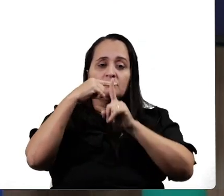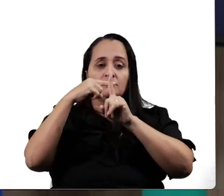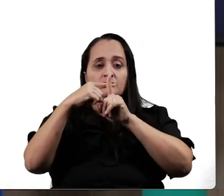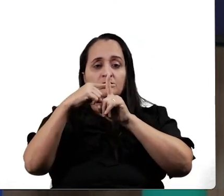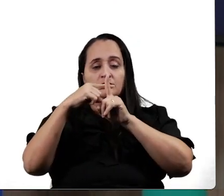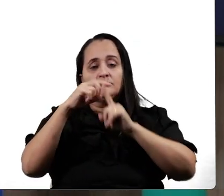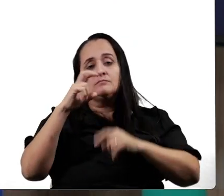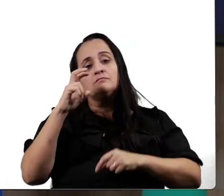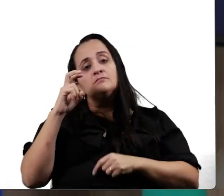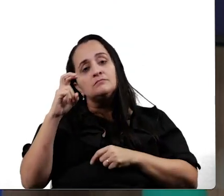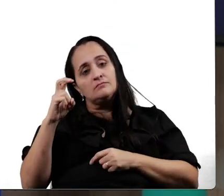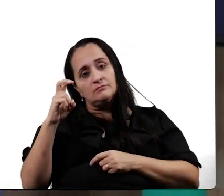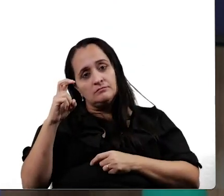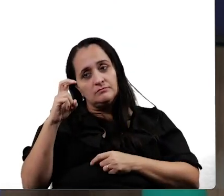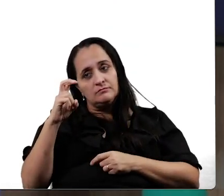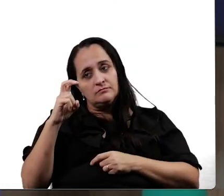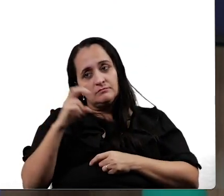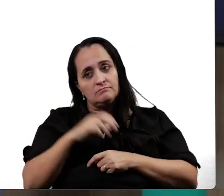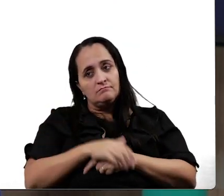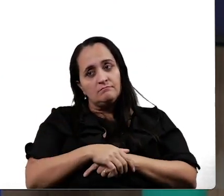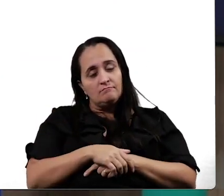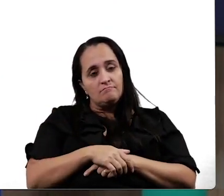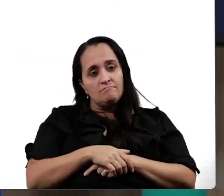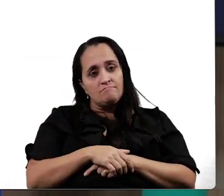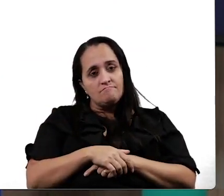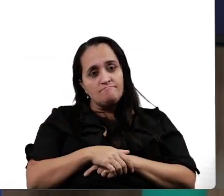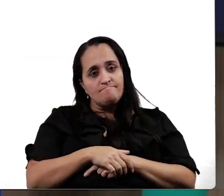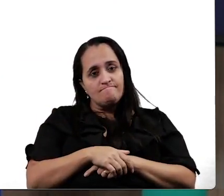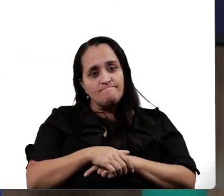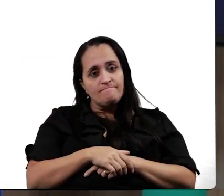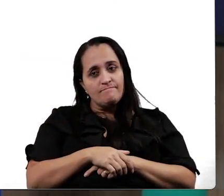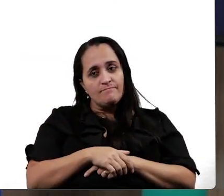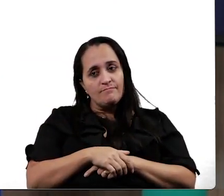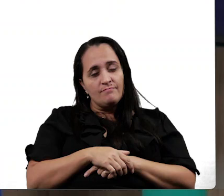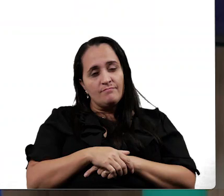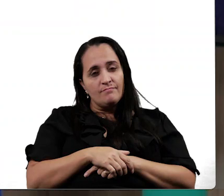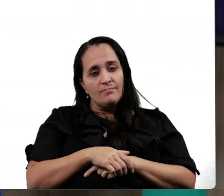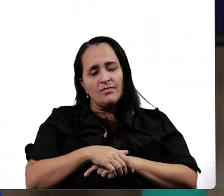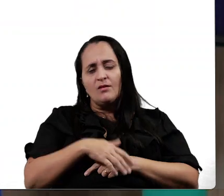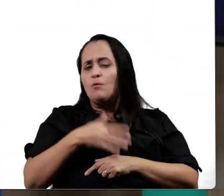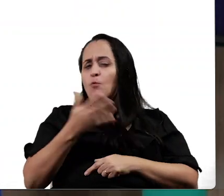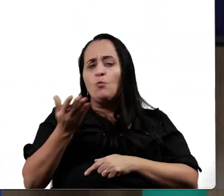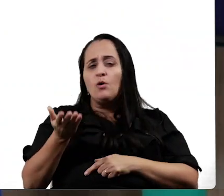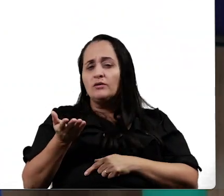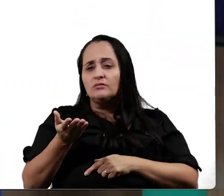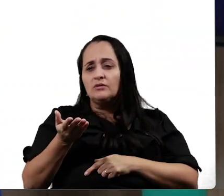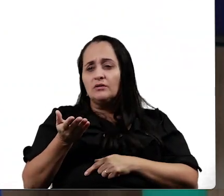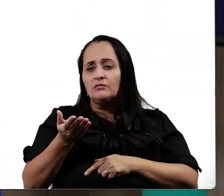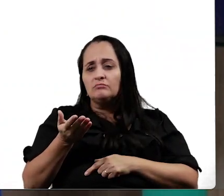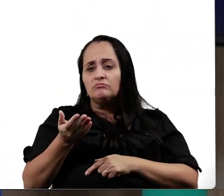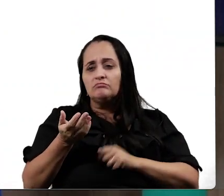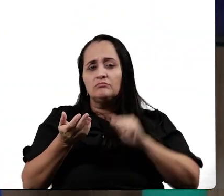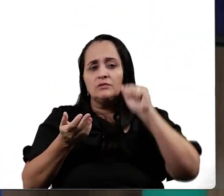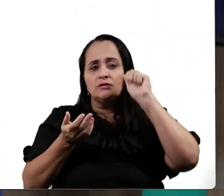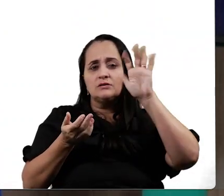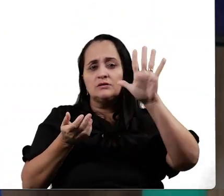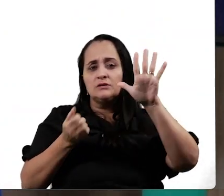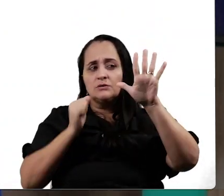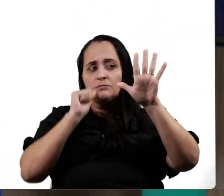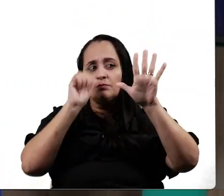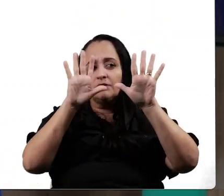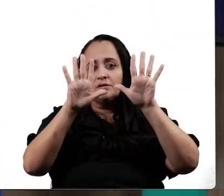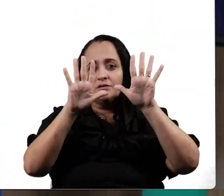olha 5 + 5 5 + 5 Quanto dá 5